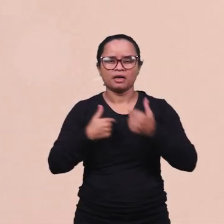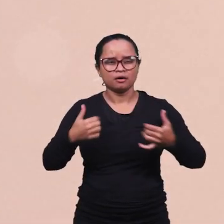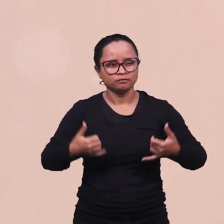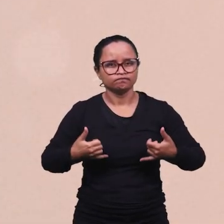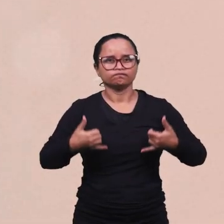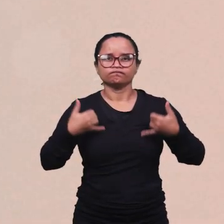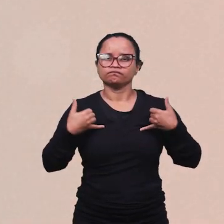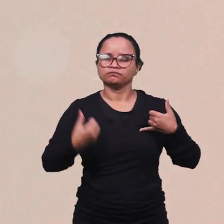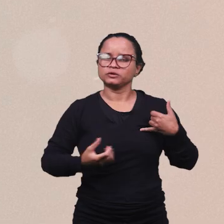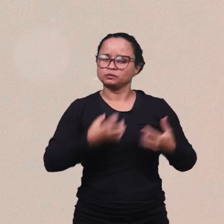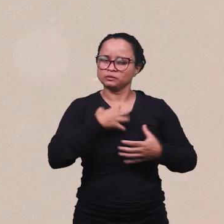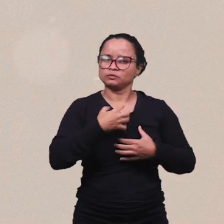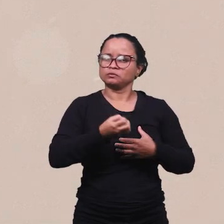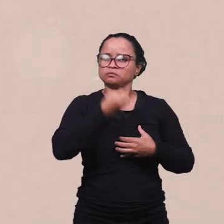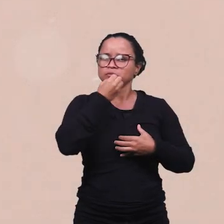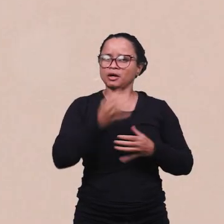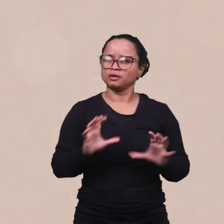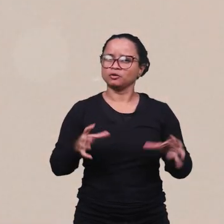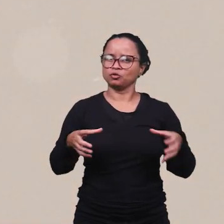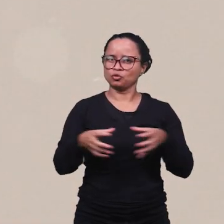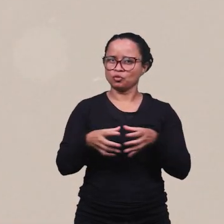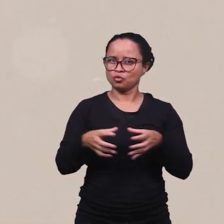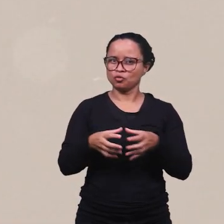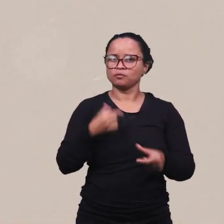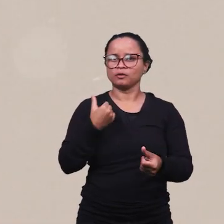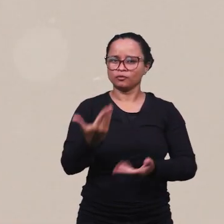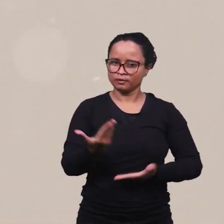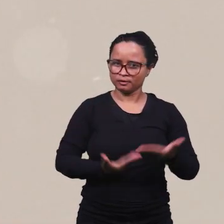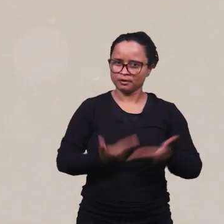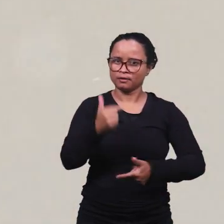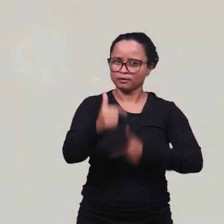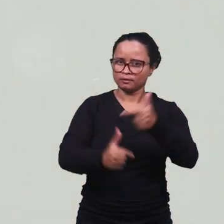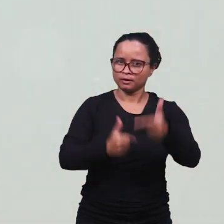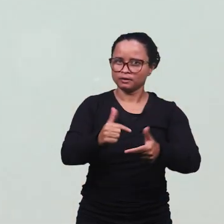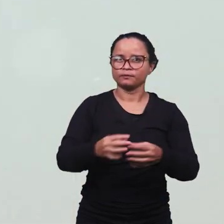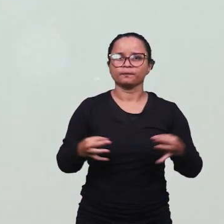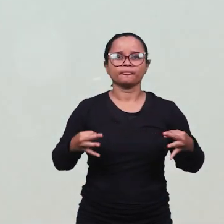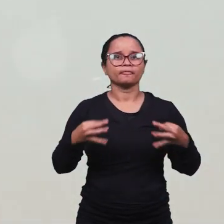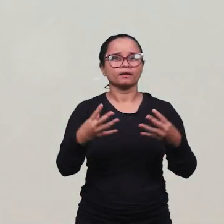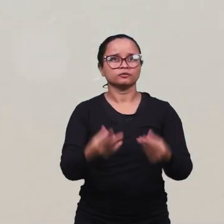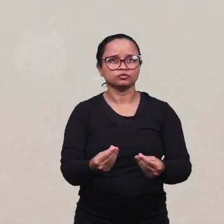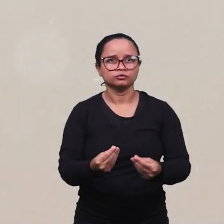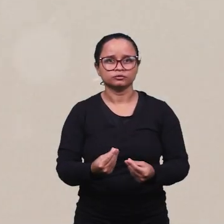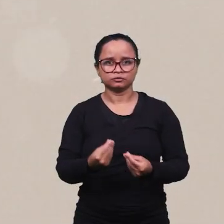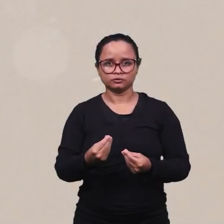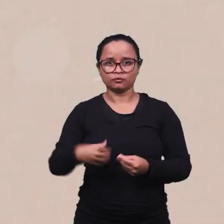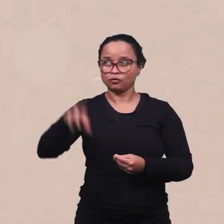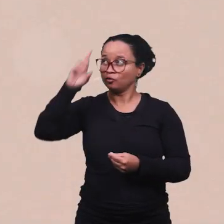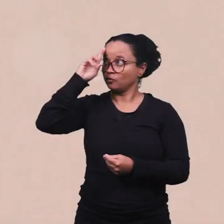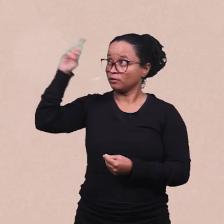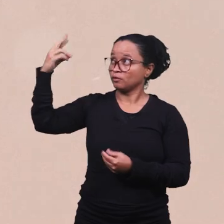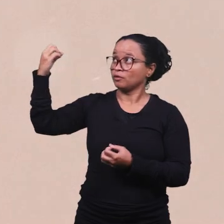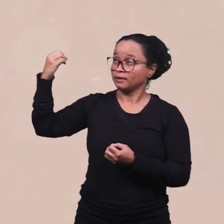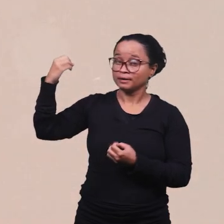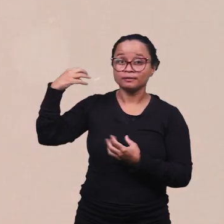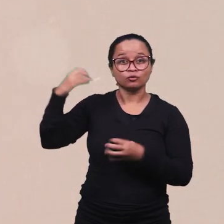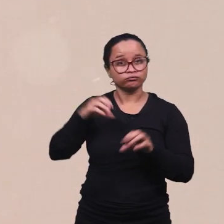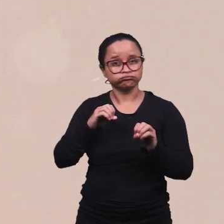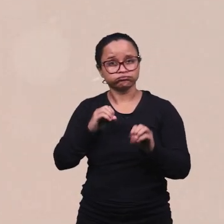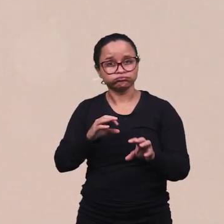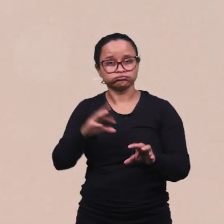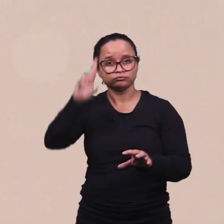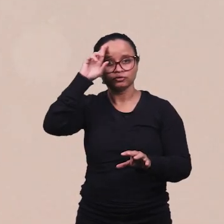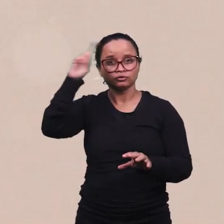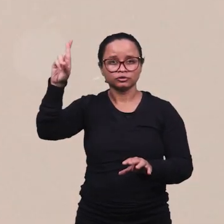né? Eu tenho orgulho de fazer parte dessa equipe, de trabalhar com os irmãos. Tudo que eu faço ali foi o Senhor que